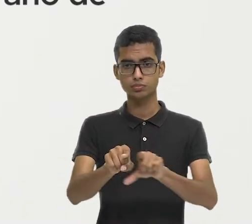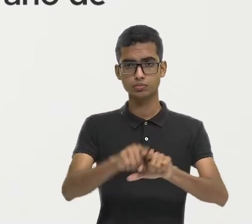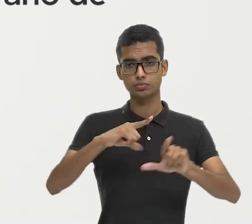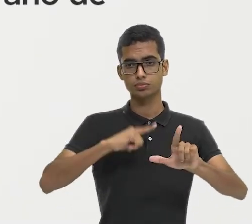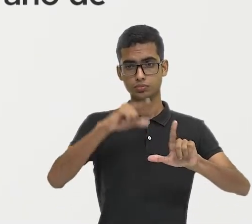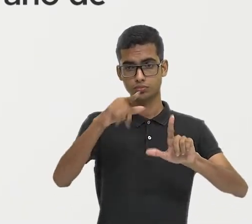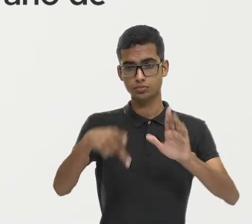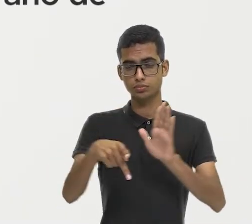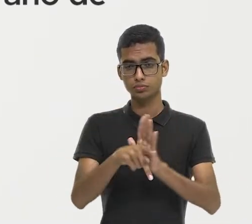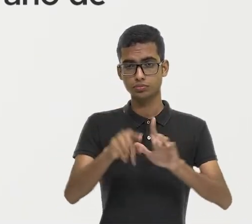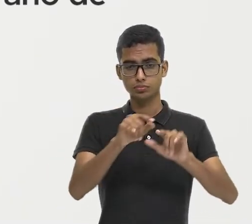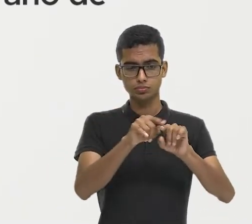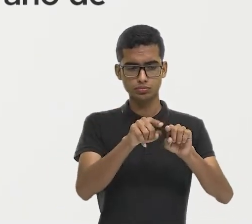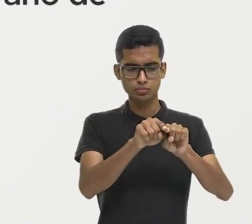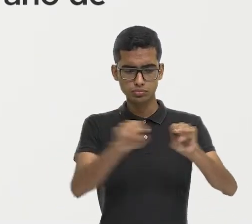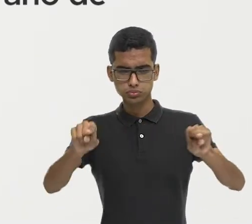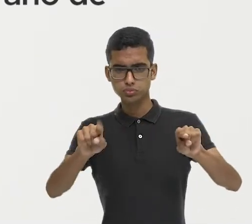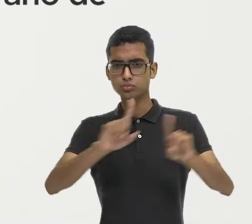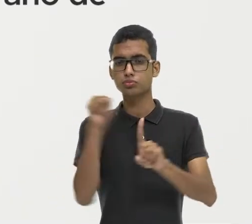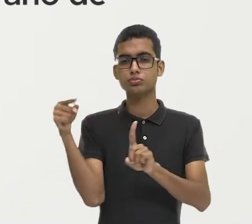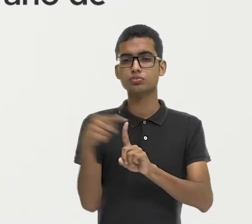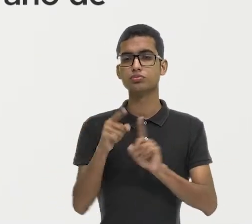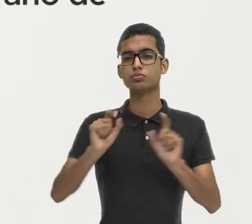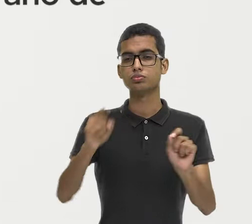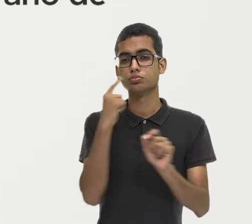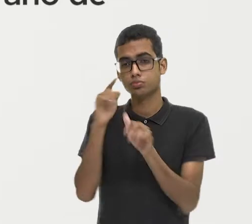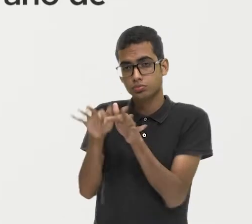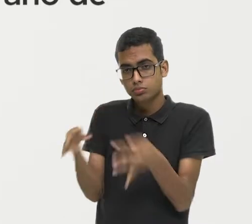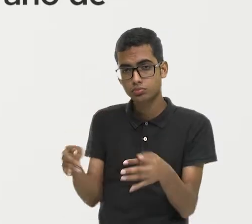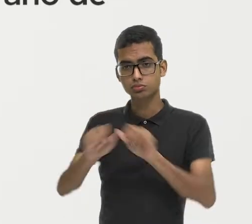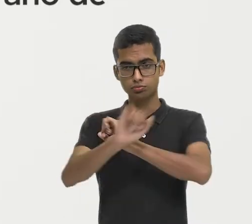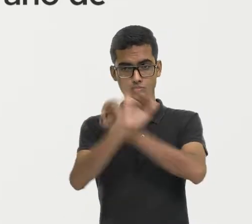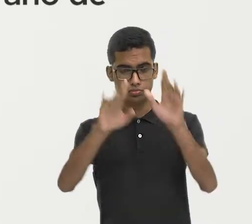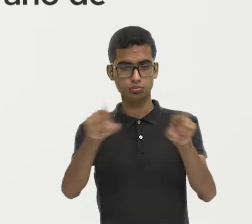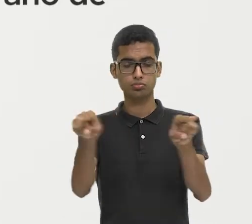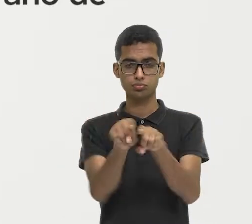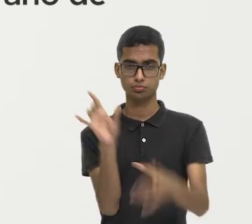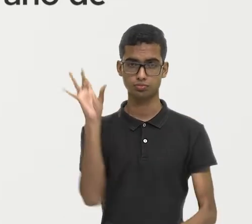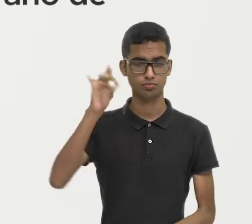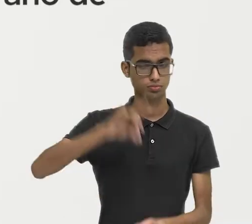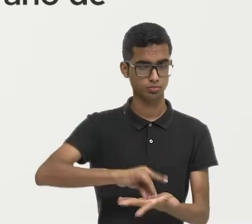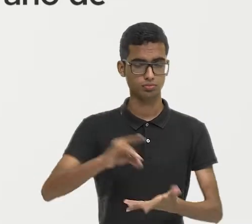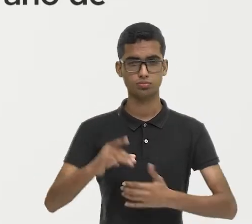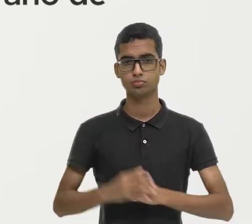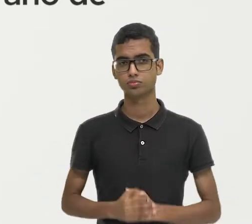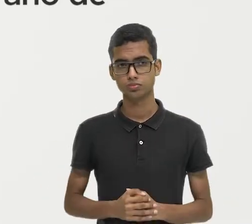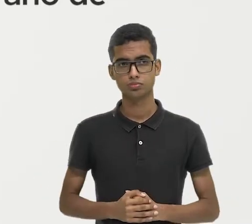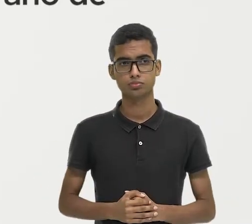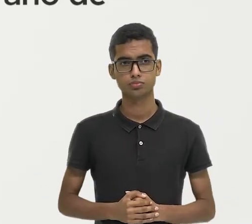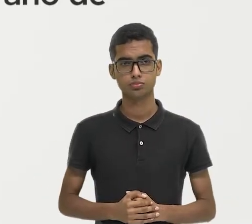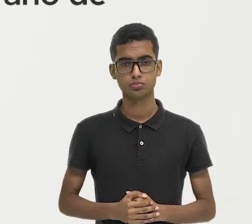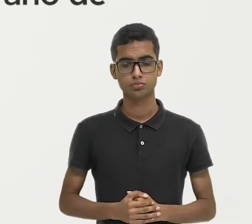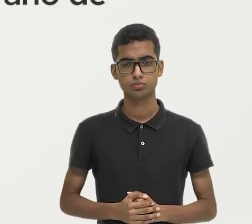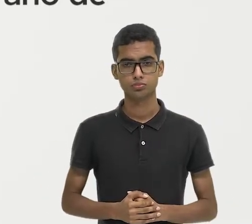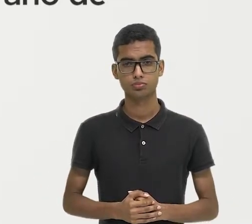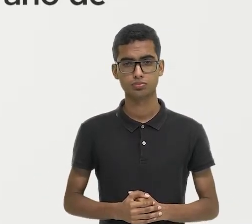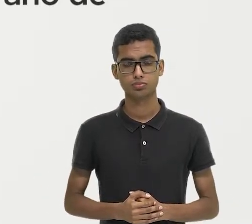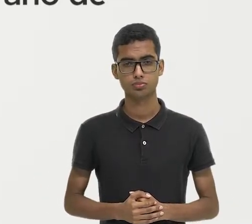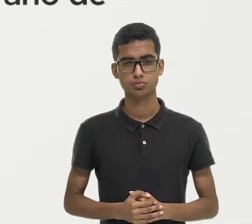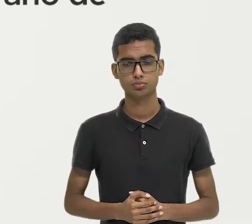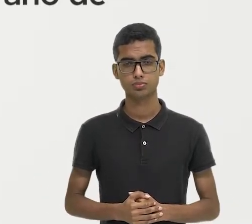de linhas, tá certo? Objetivos: simplicidade, clareza e veracidade.